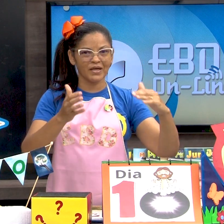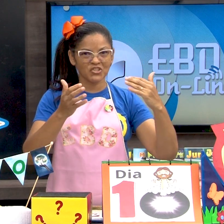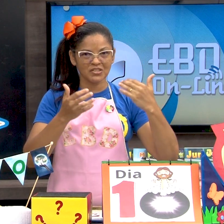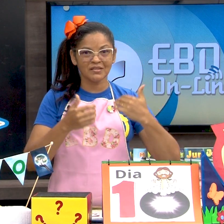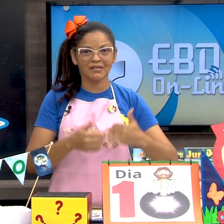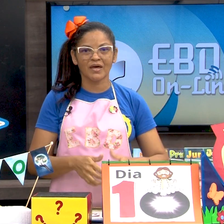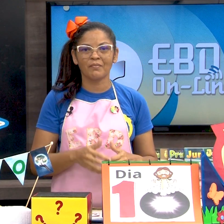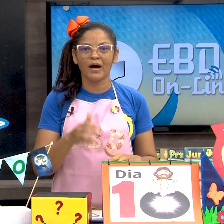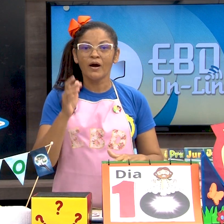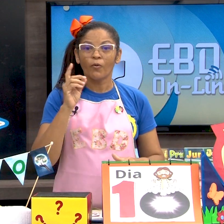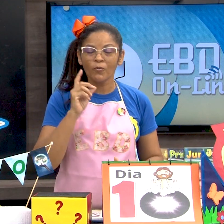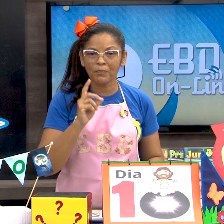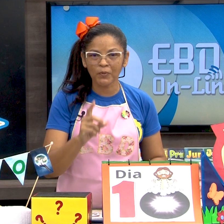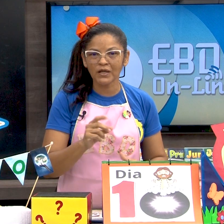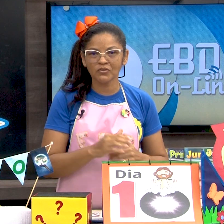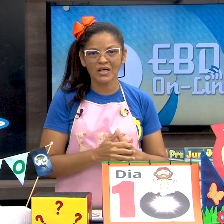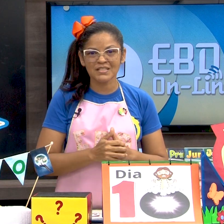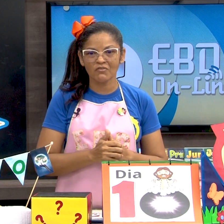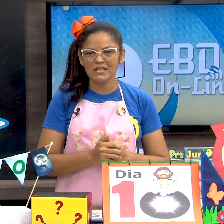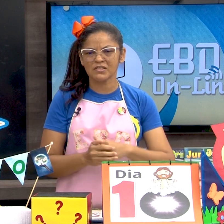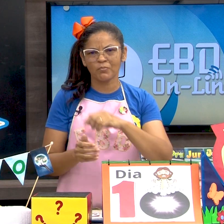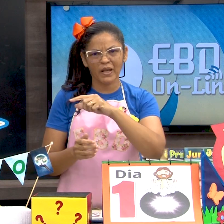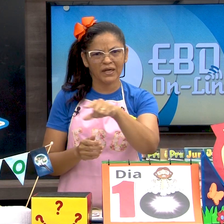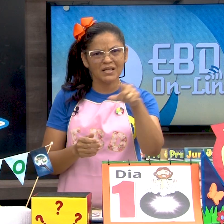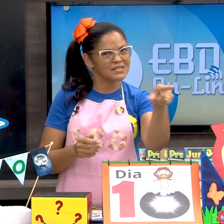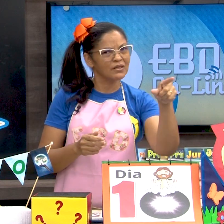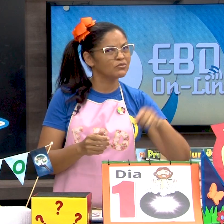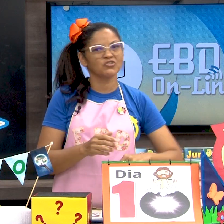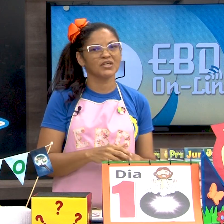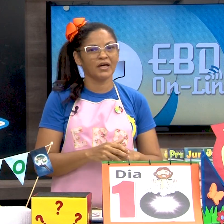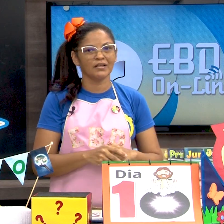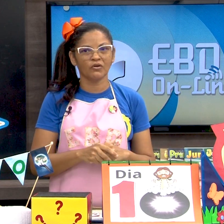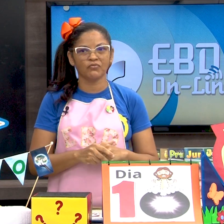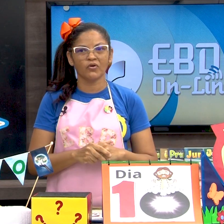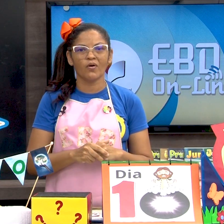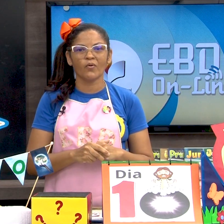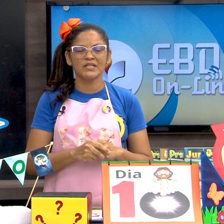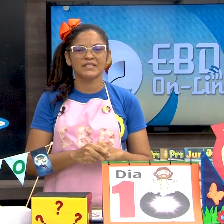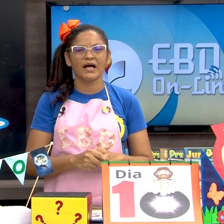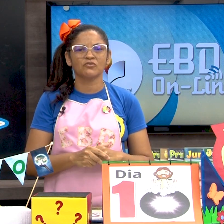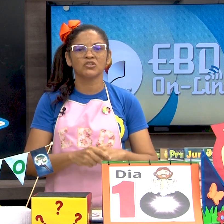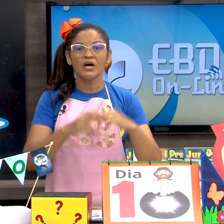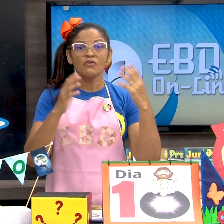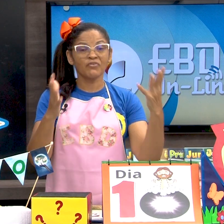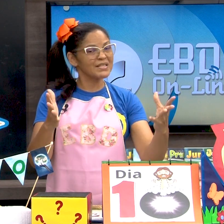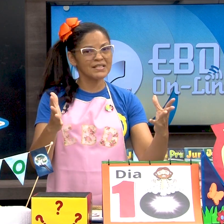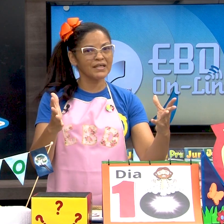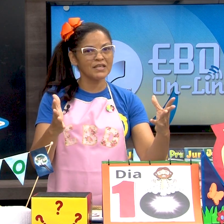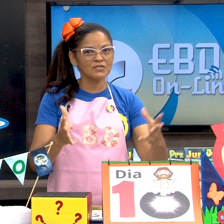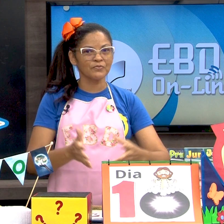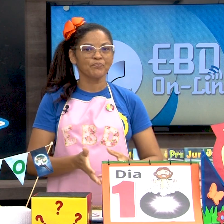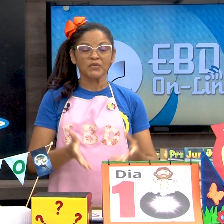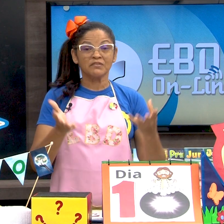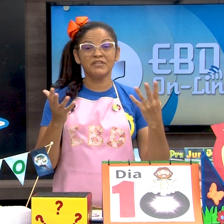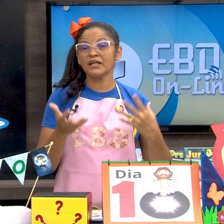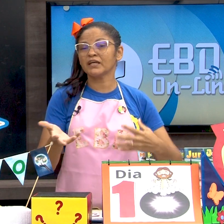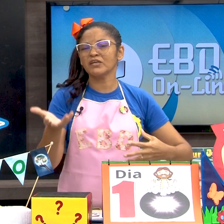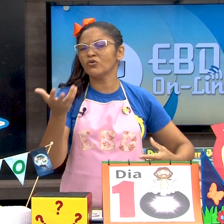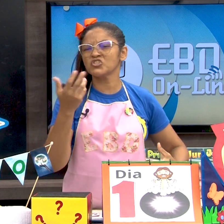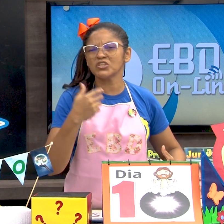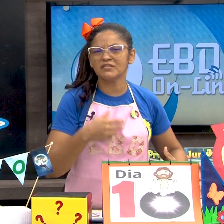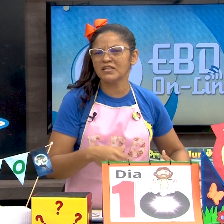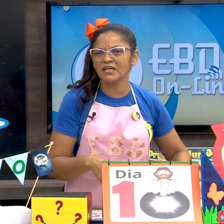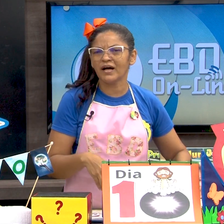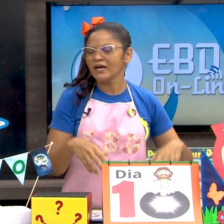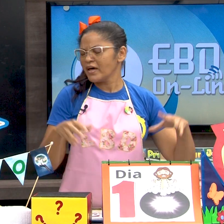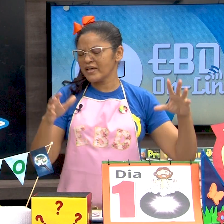sobre este tema um plano da salvação para aqueles alunos que ainda não foram alcançados faça isso diga que